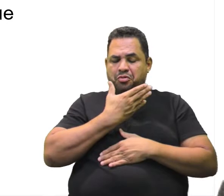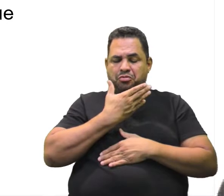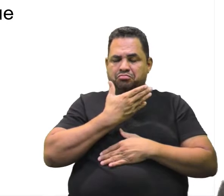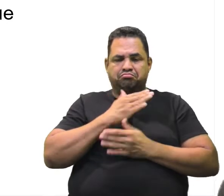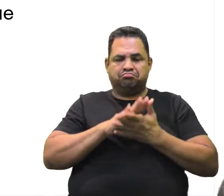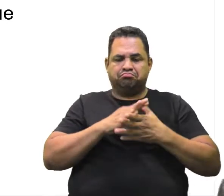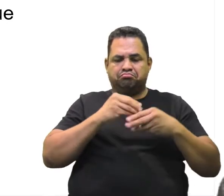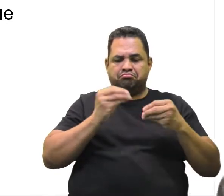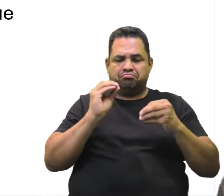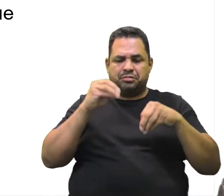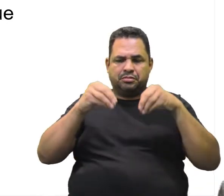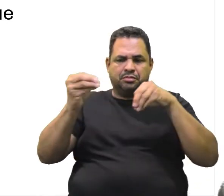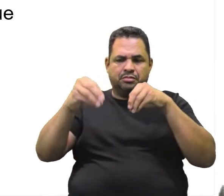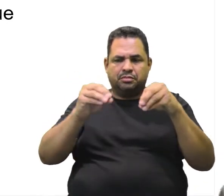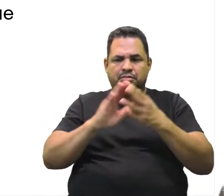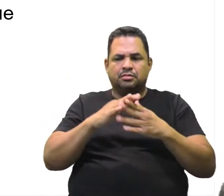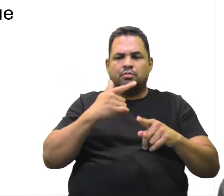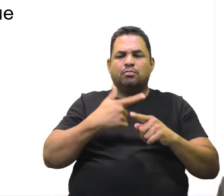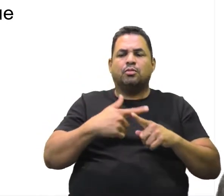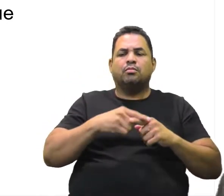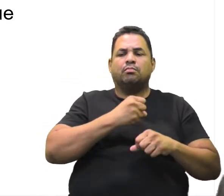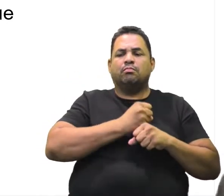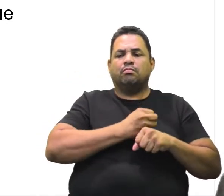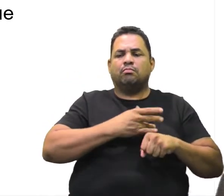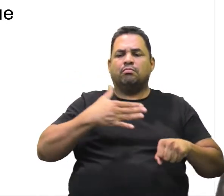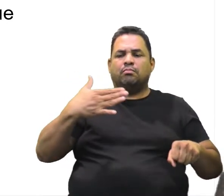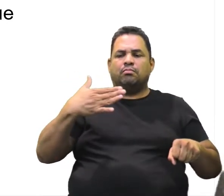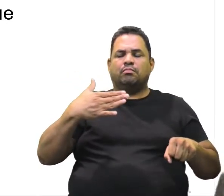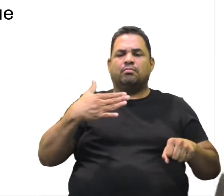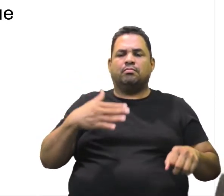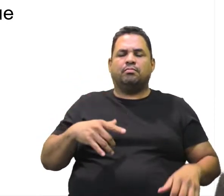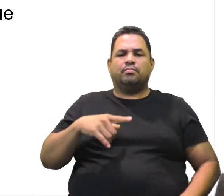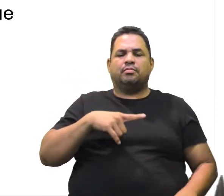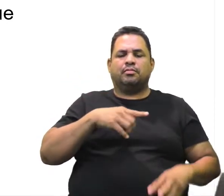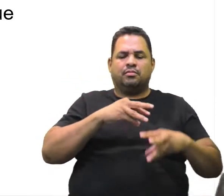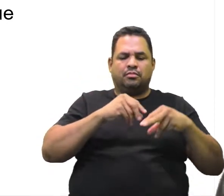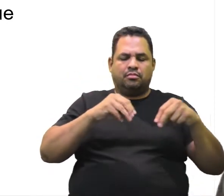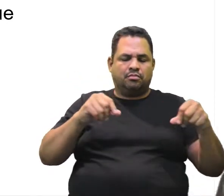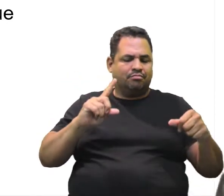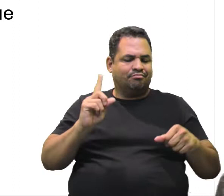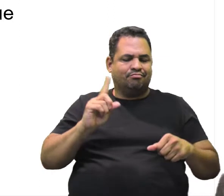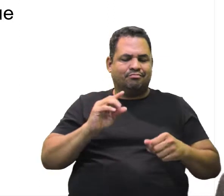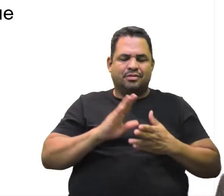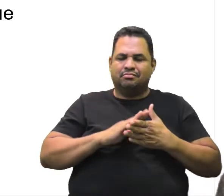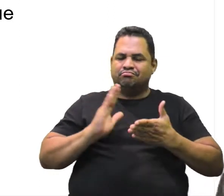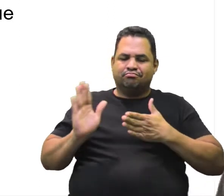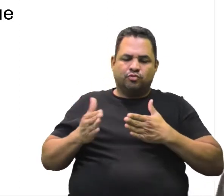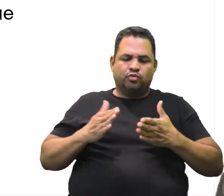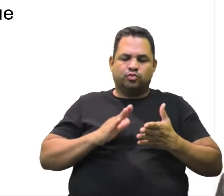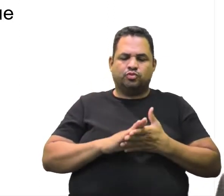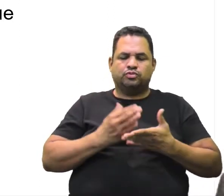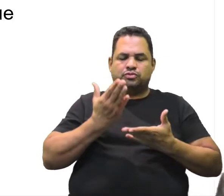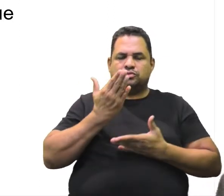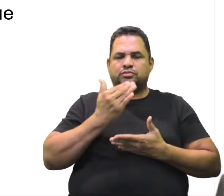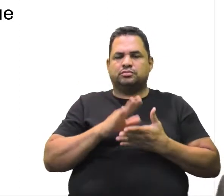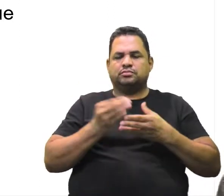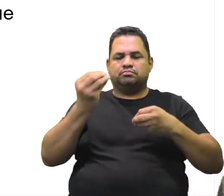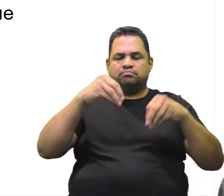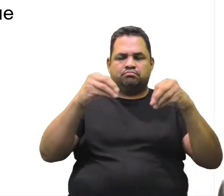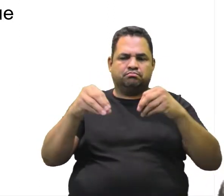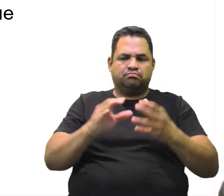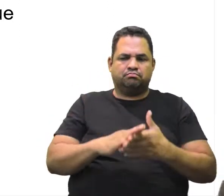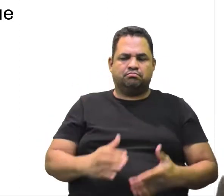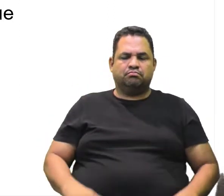solo pela acidez. Então, aquele terreno, aquela terra não é produtiva, né? Para isso se